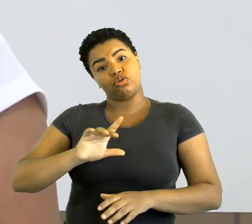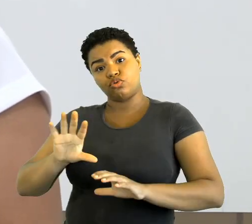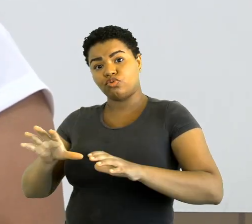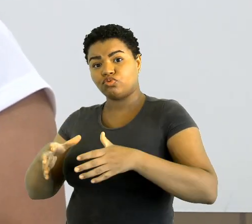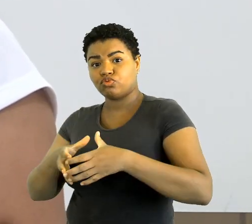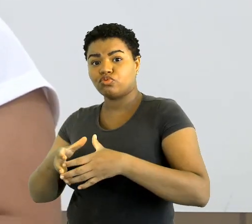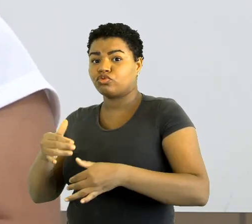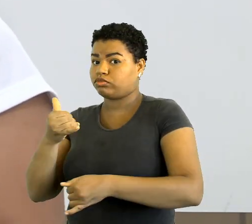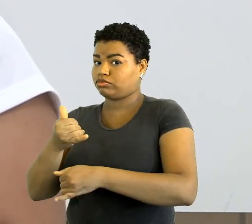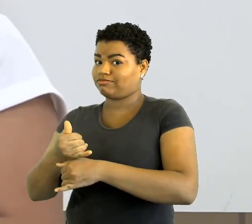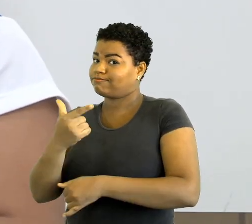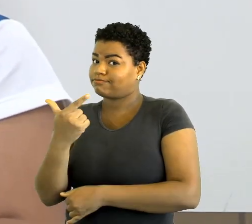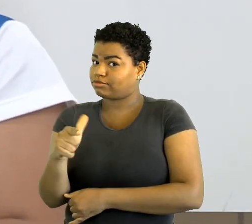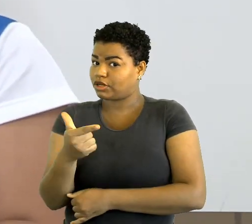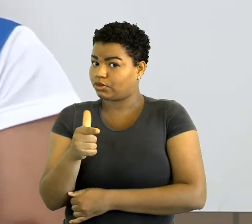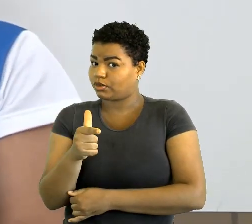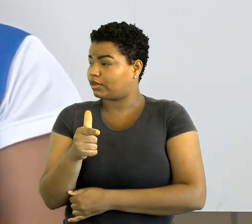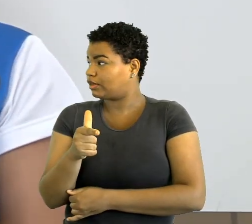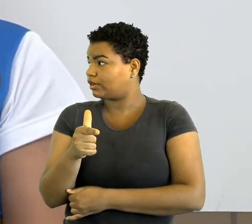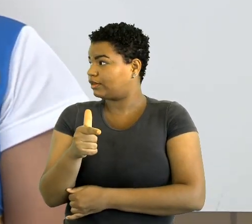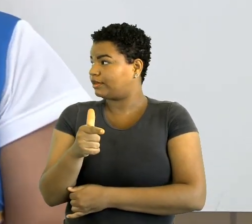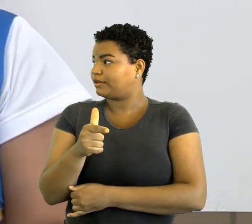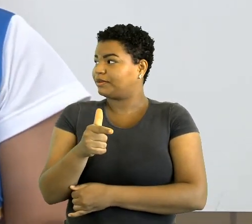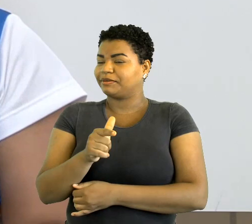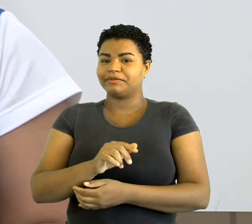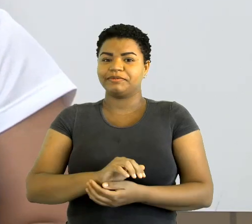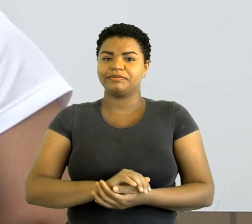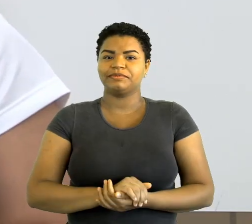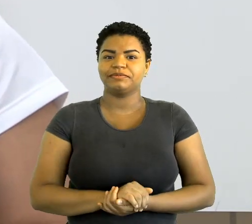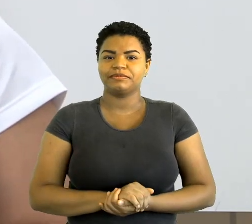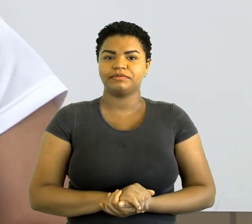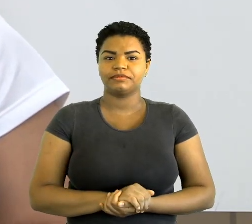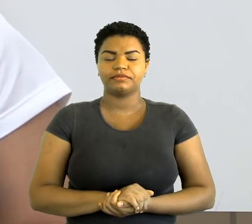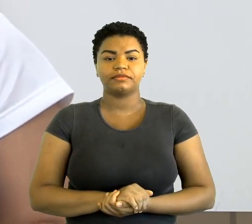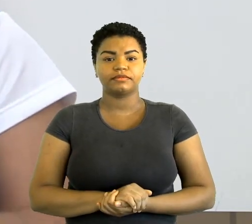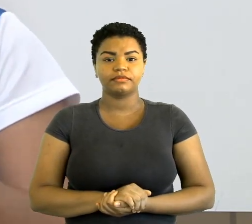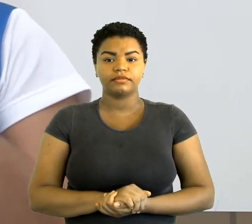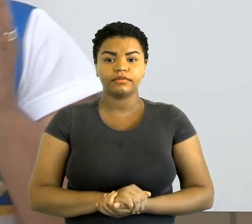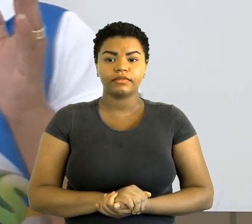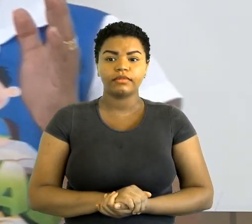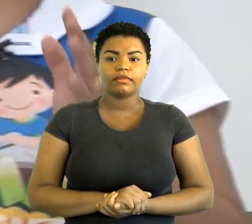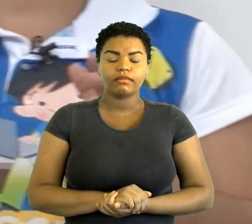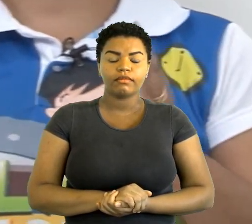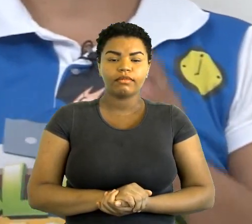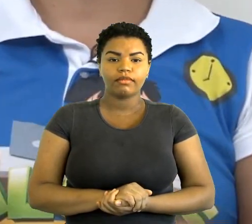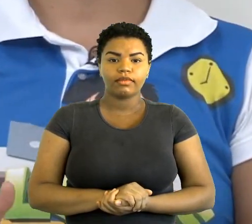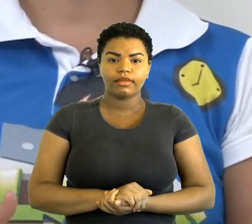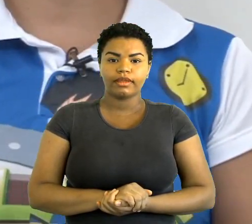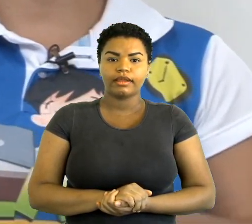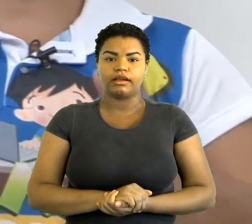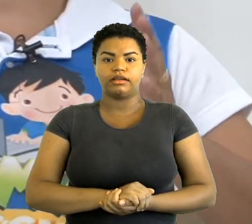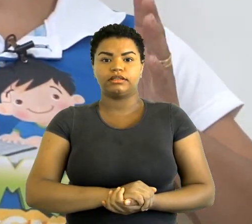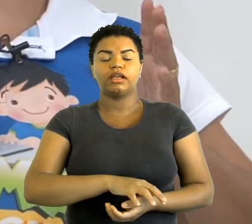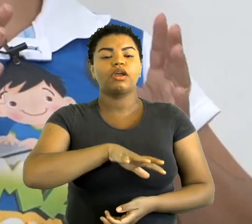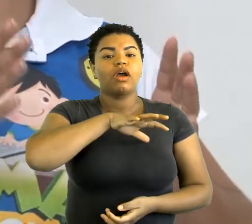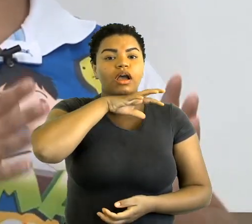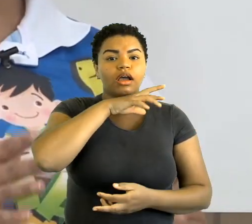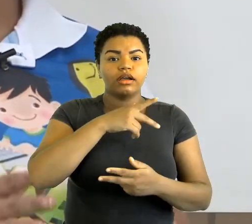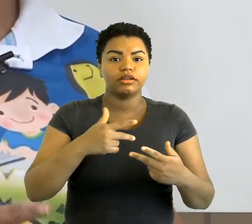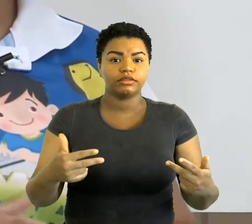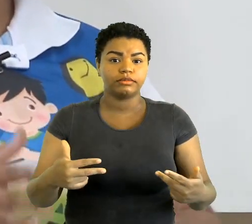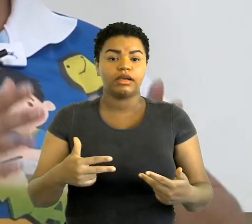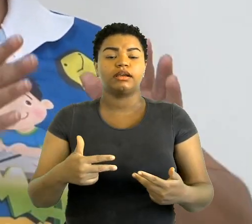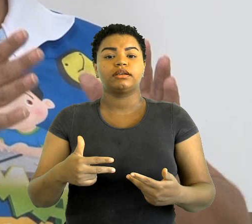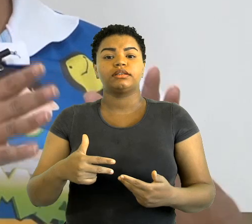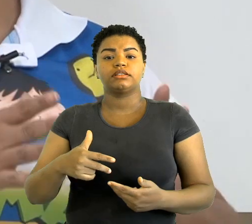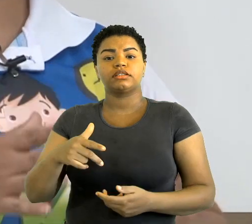vertebrados, que possuem uma cavidade óssea. E os animais